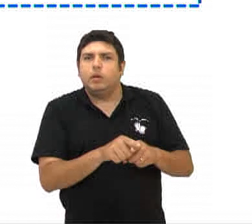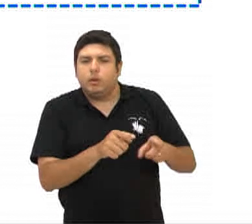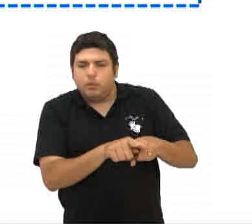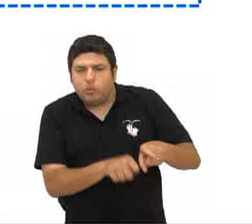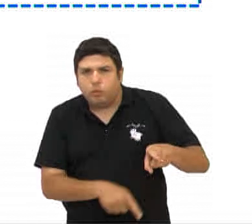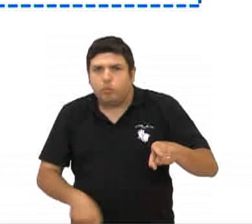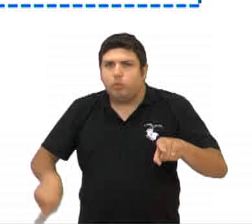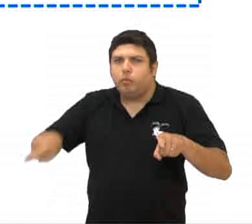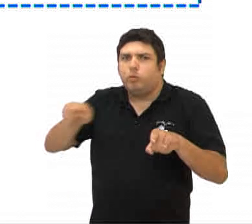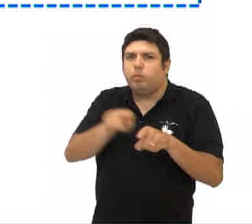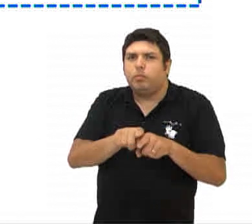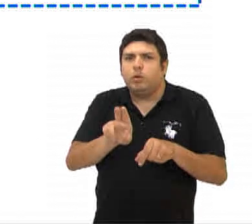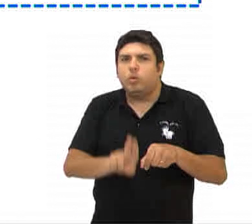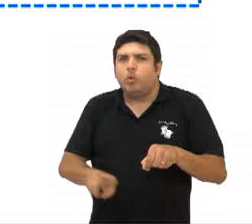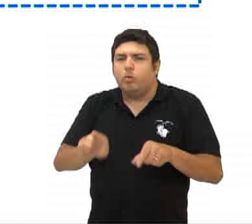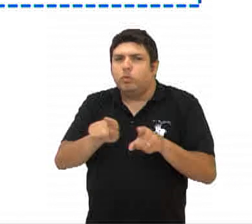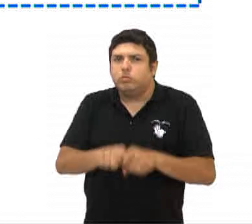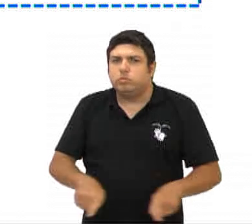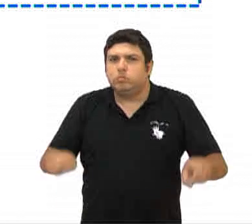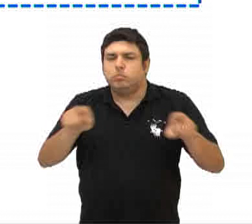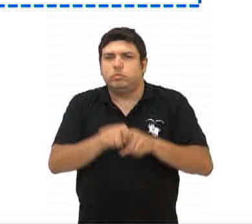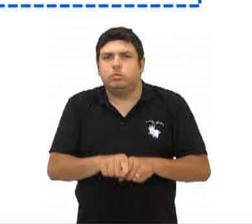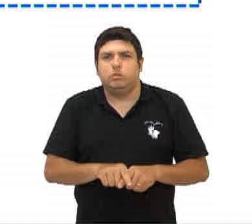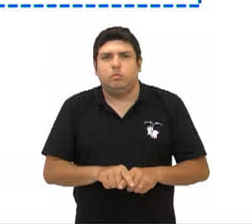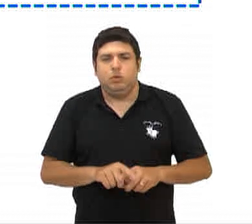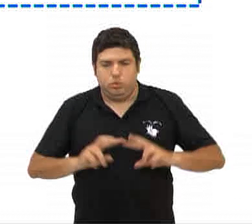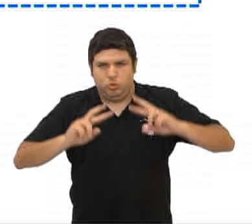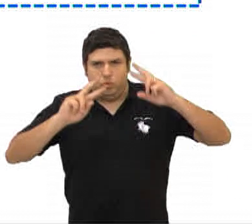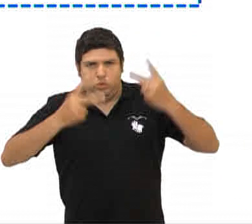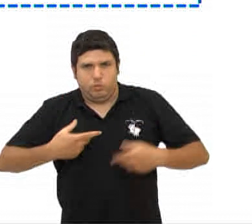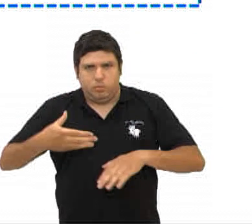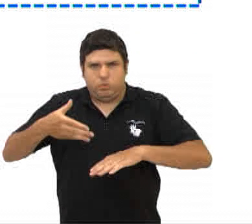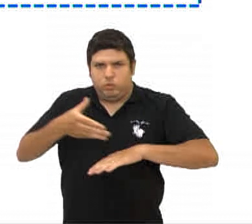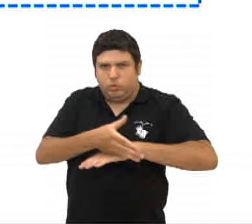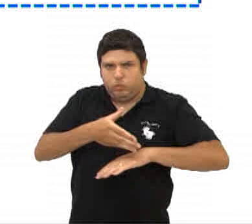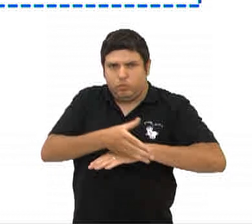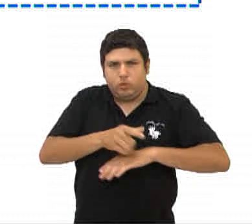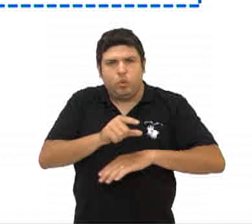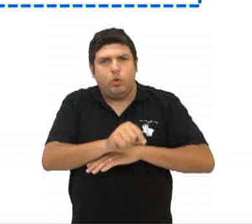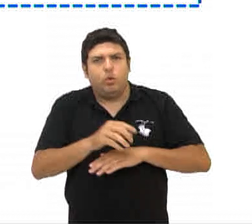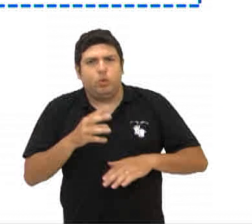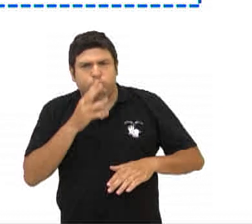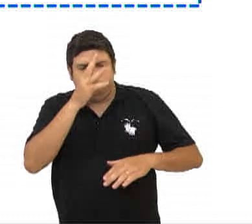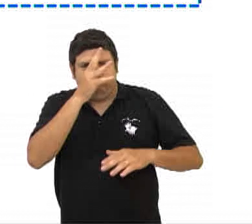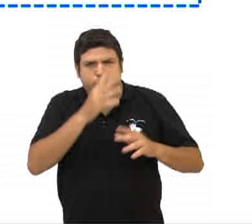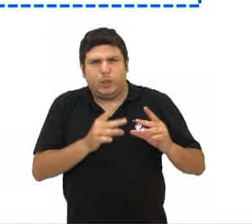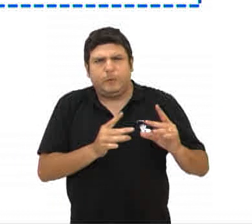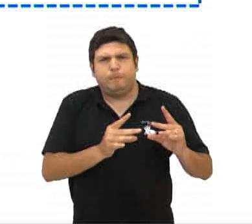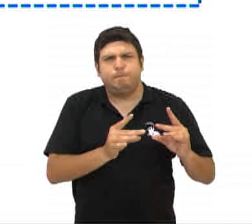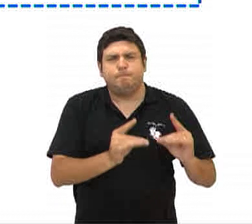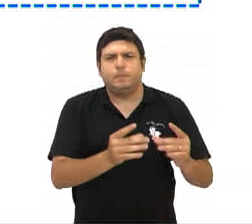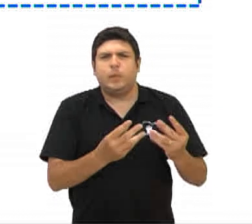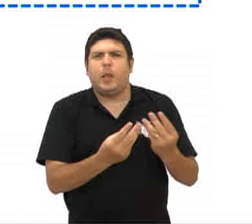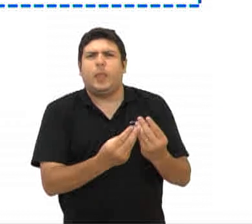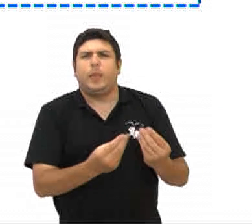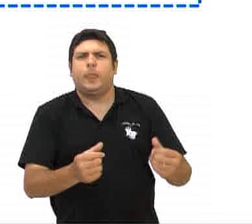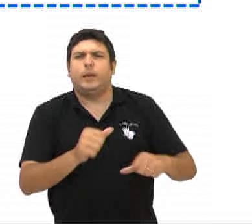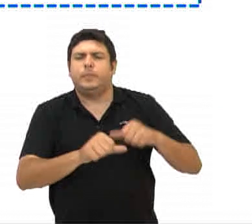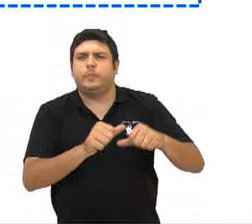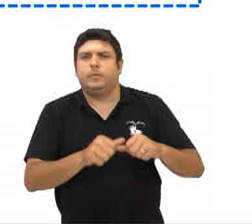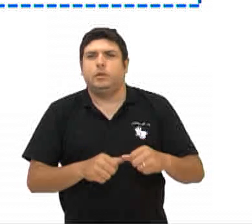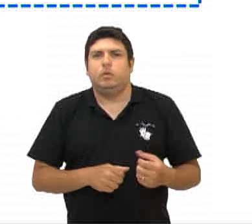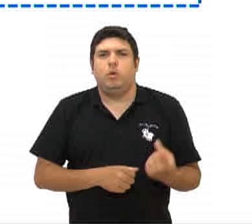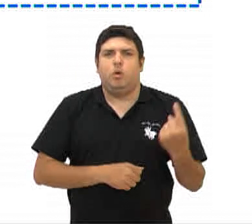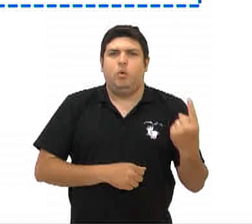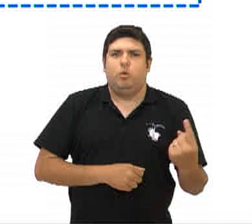que dispomos hoje. A ação humana tem provocado algumas alterações quantitativas e qualitativas na água. Número 1, contaminação de